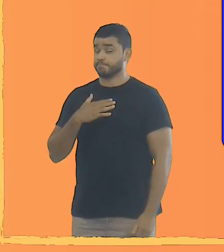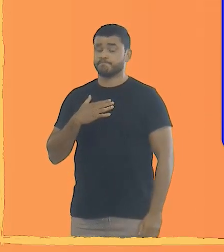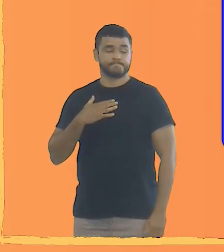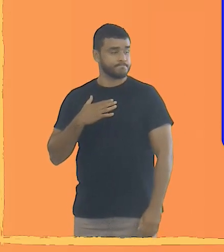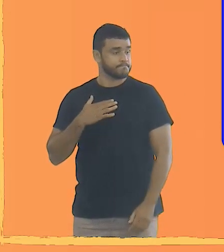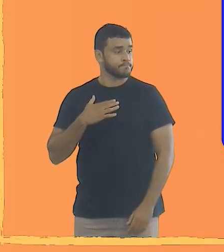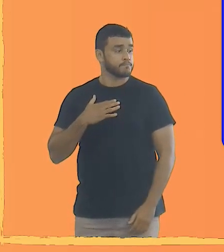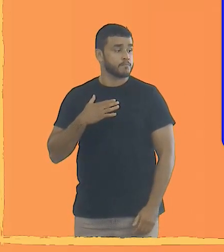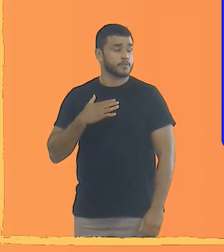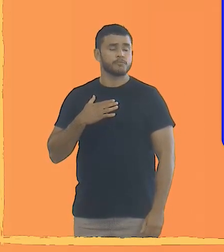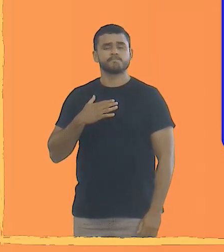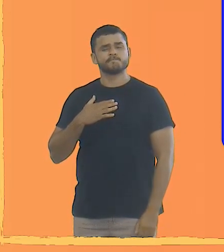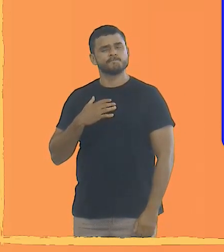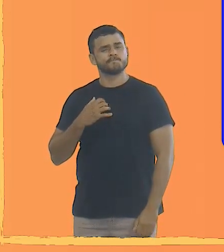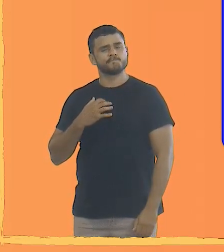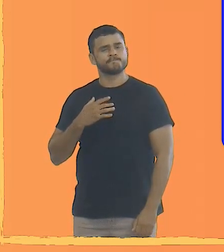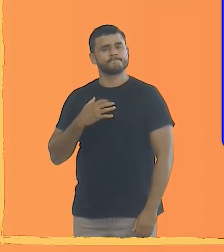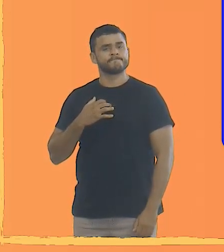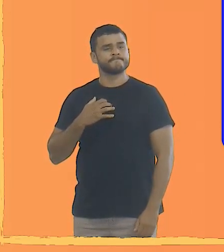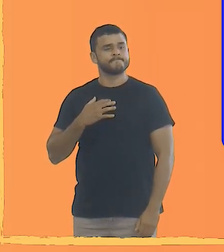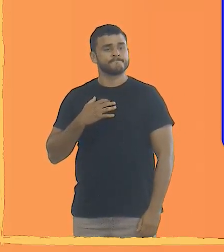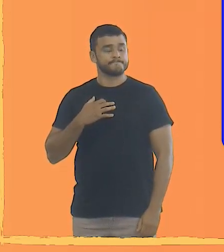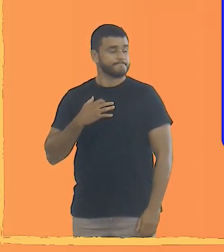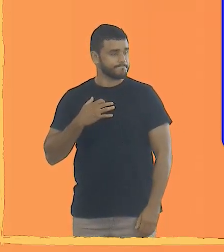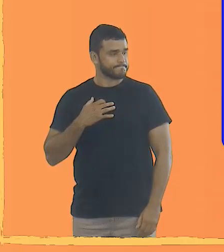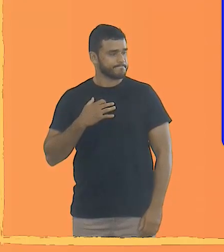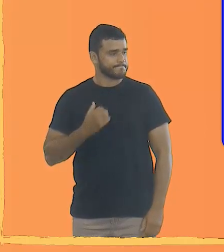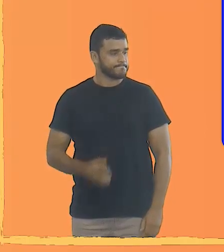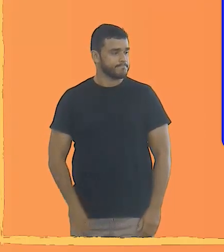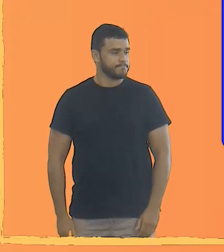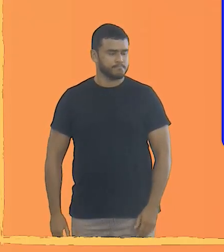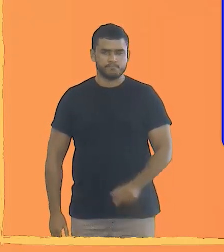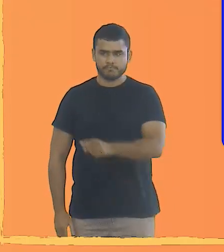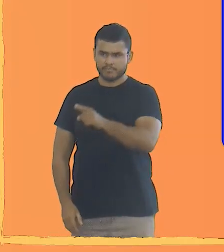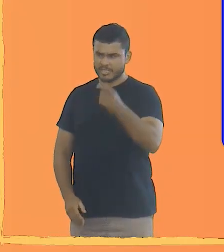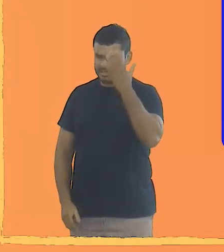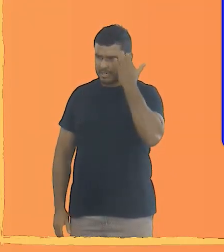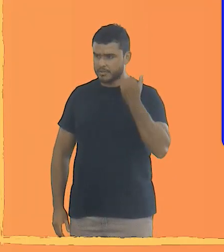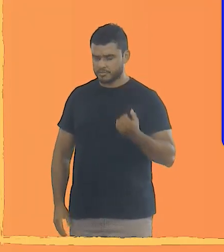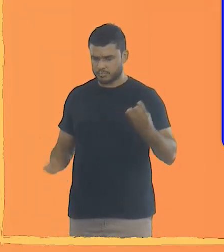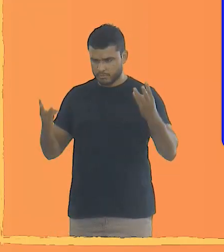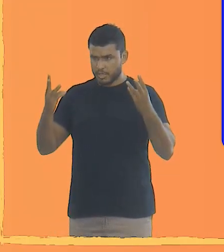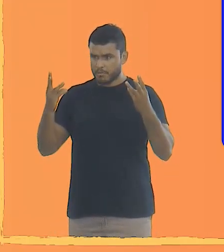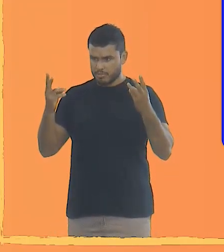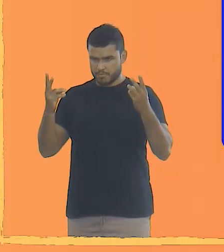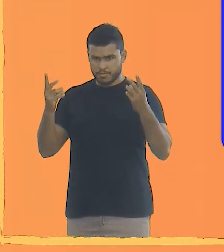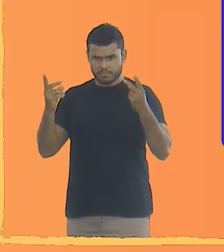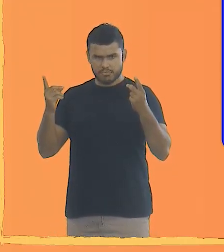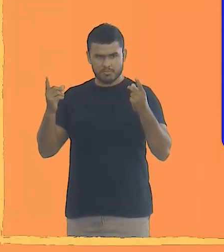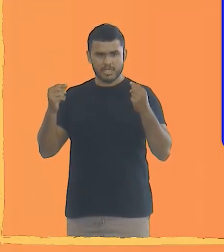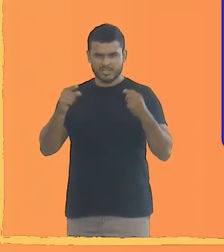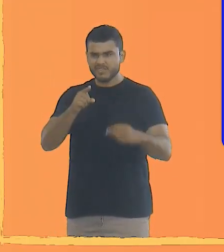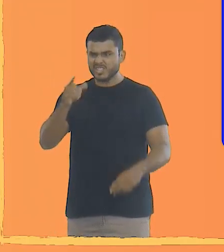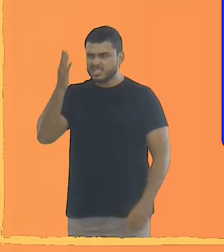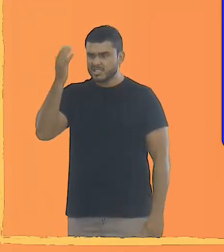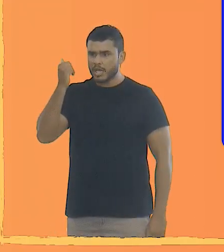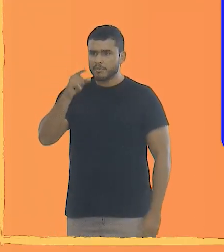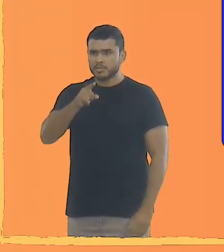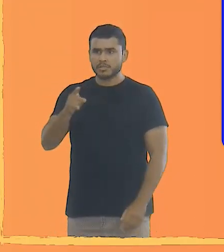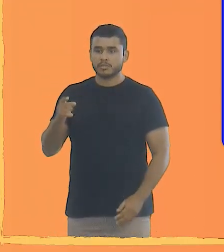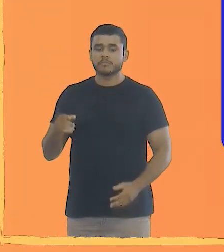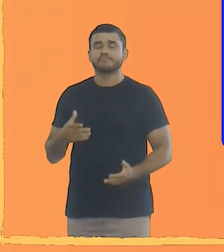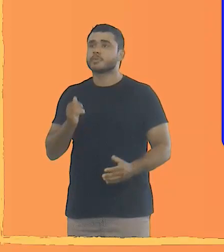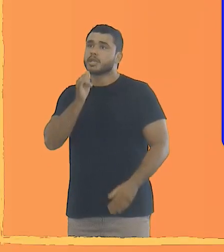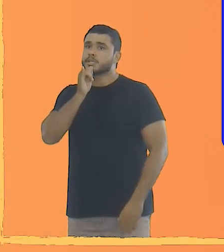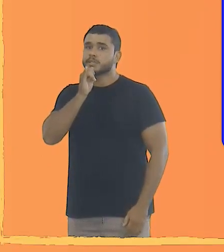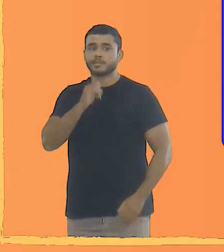inicialmente, eu queria fazer uma pergunta para vocês. Pessoal, contar é fácil? Eu quero contar uma